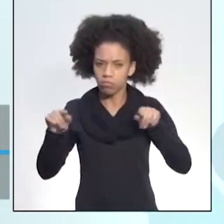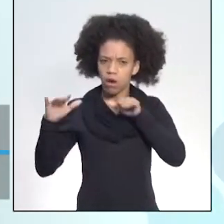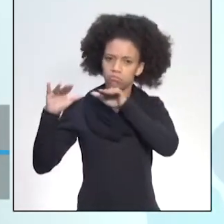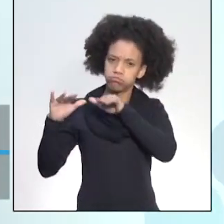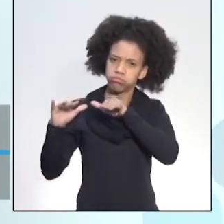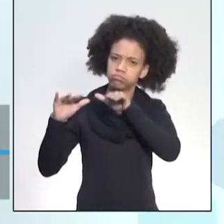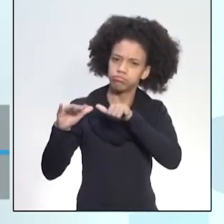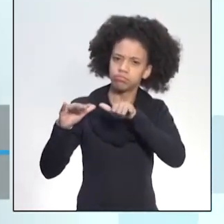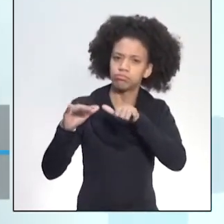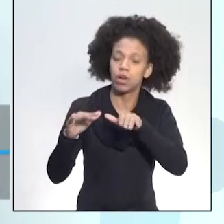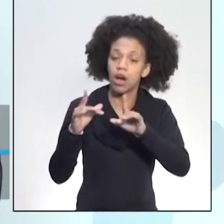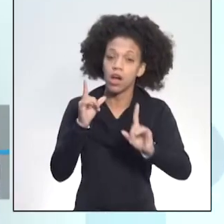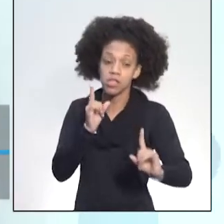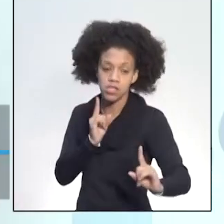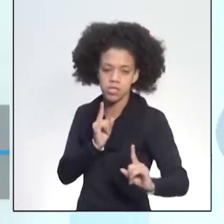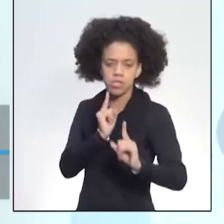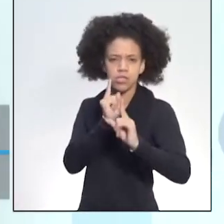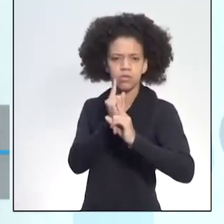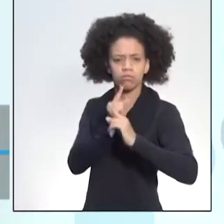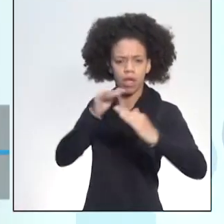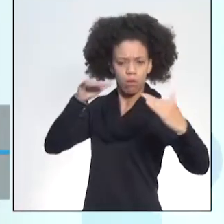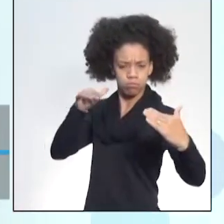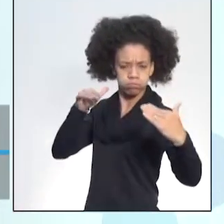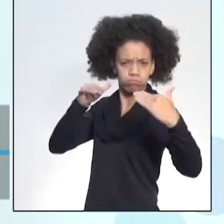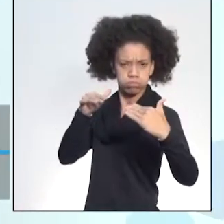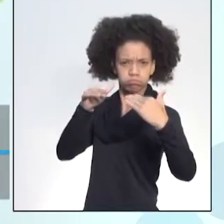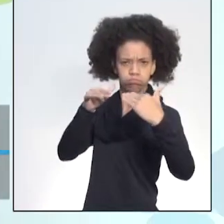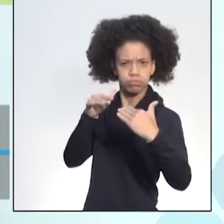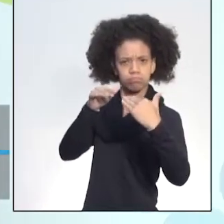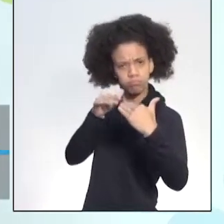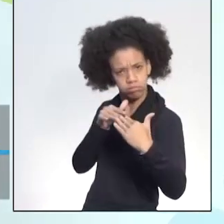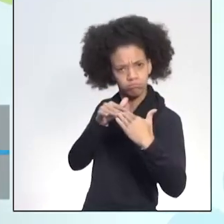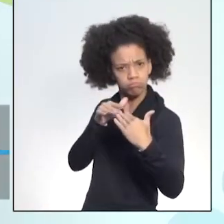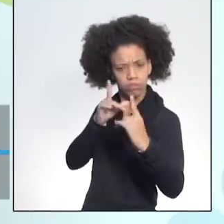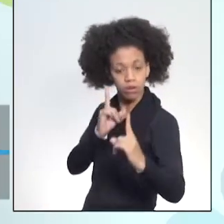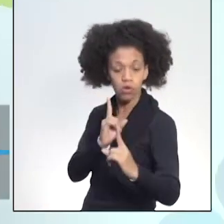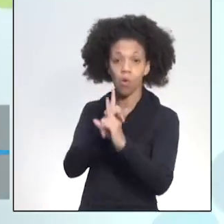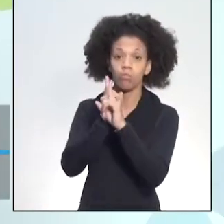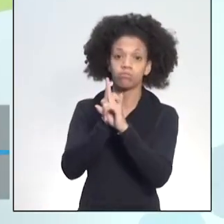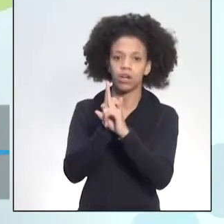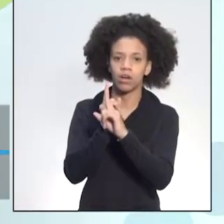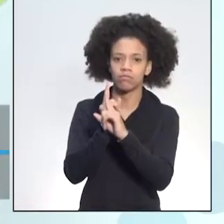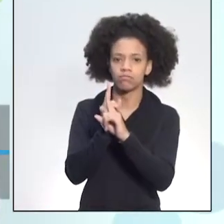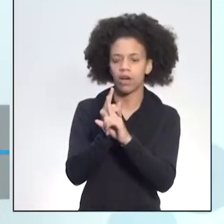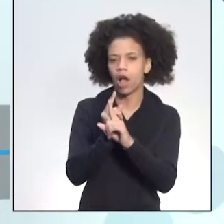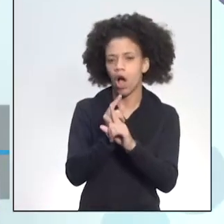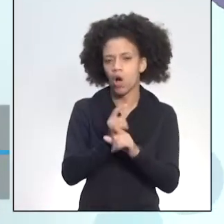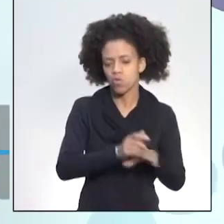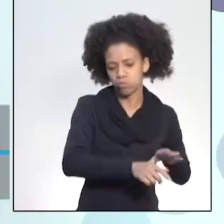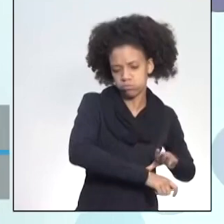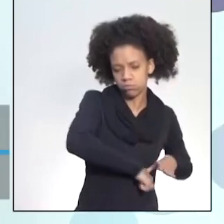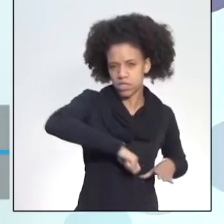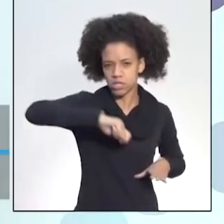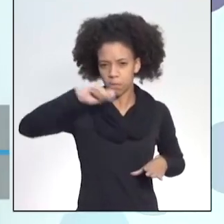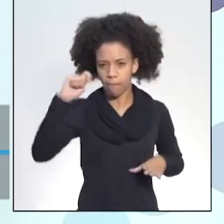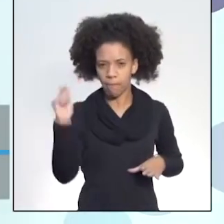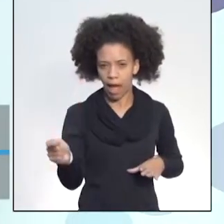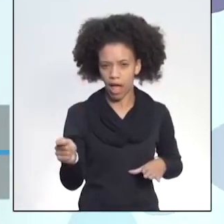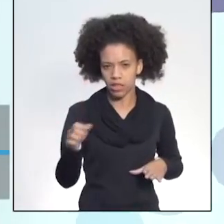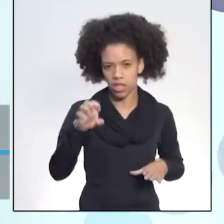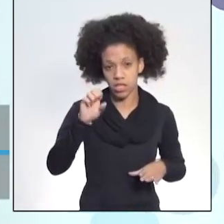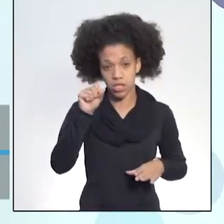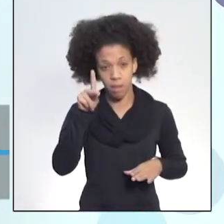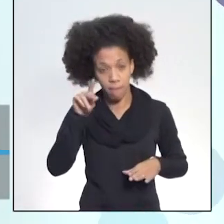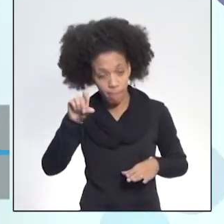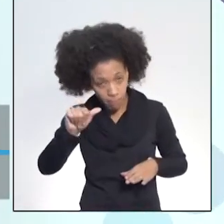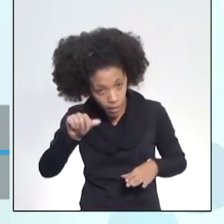eles se encontravam com outras colunas de soldados, geralmente com espadas, com mosquetes, e ali